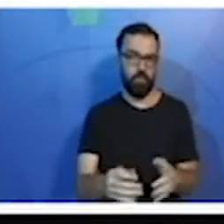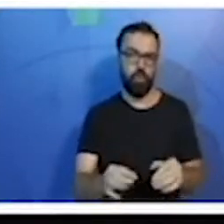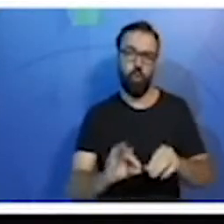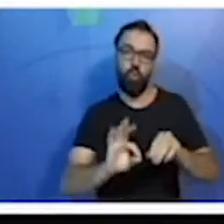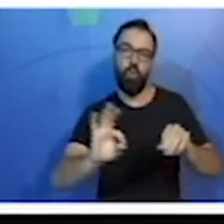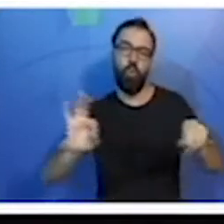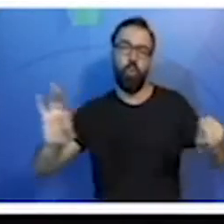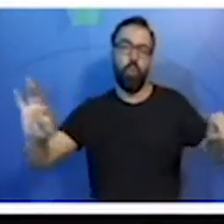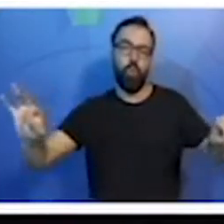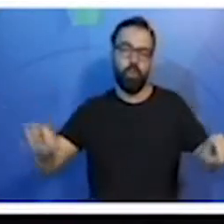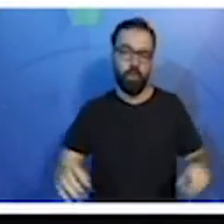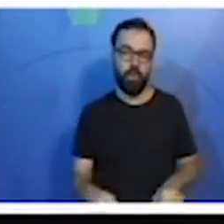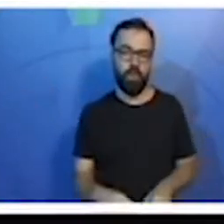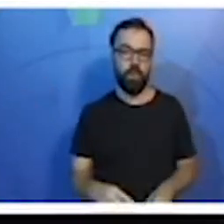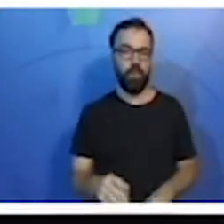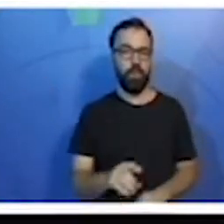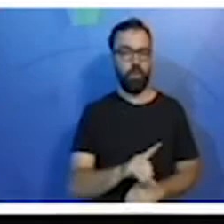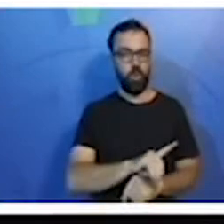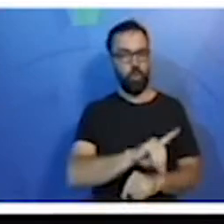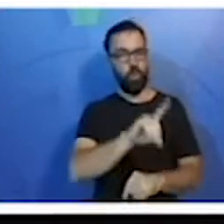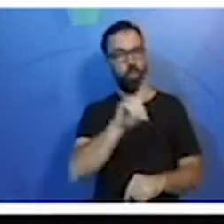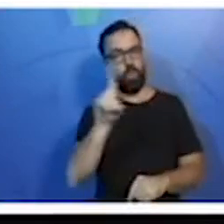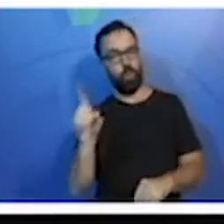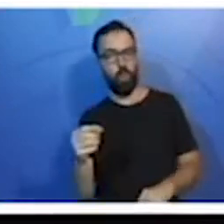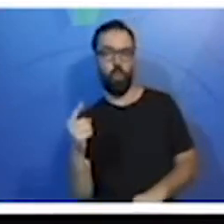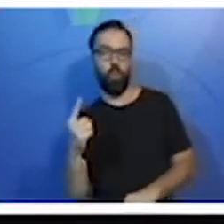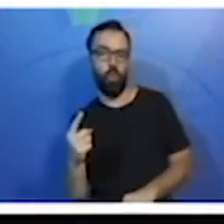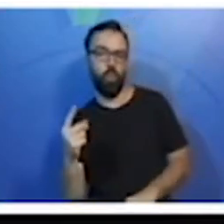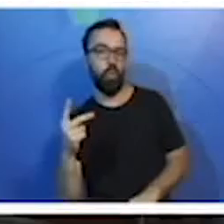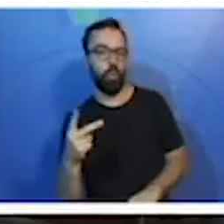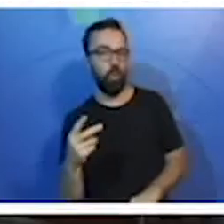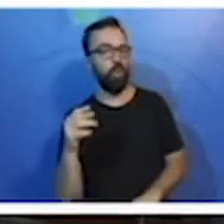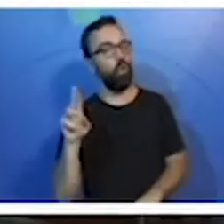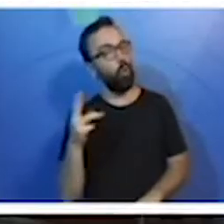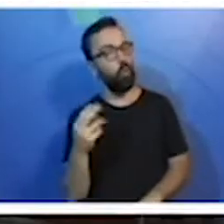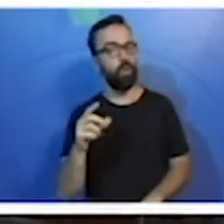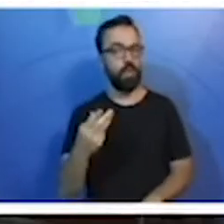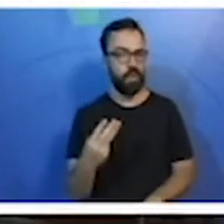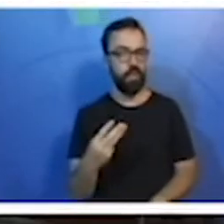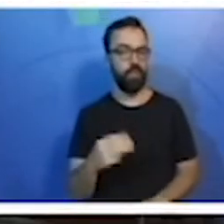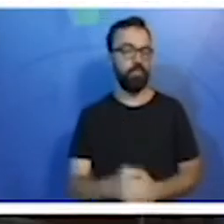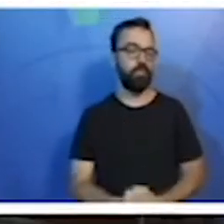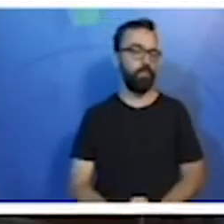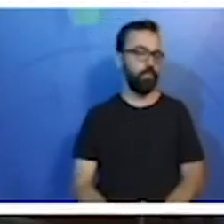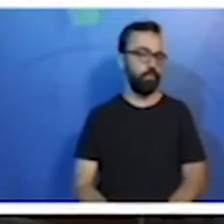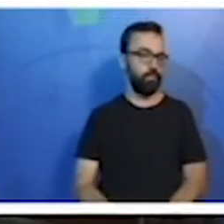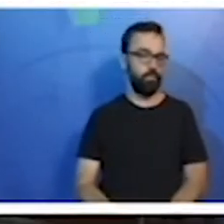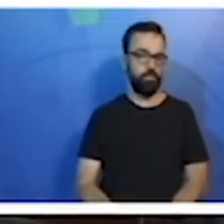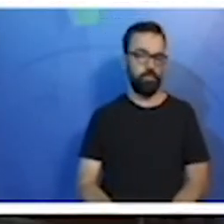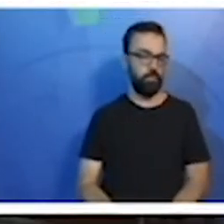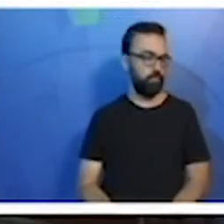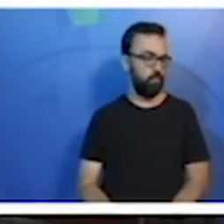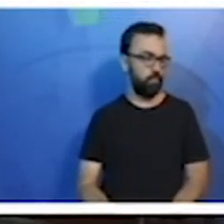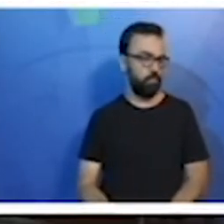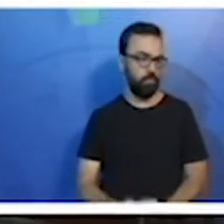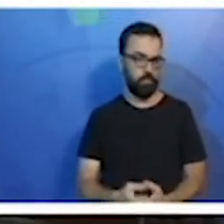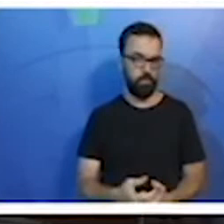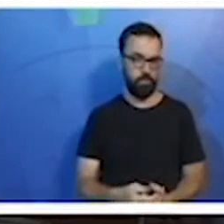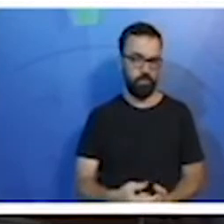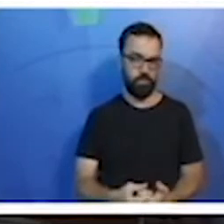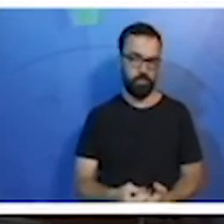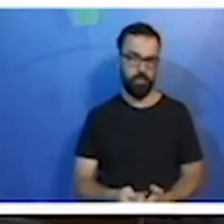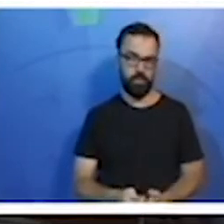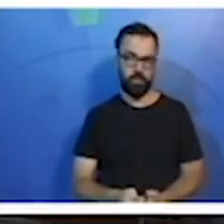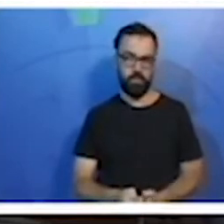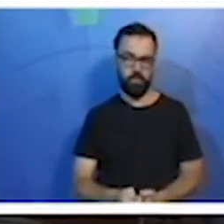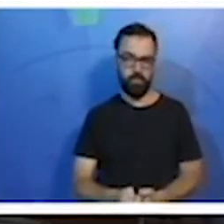e ele pode ser feito em mais um dia então assim como as maratonas também no no ciclismo de estrada né Nós também temos a maratona